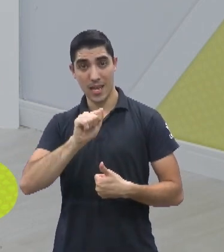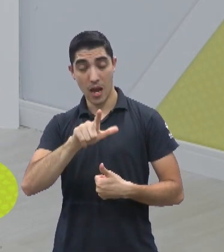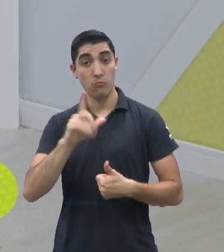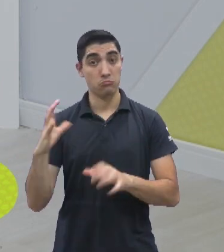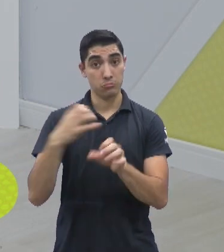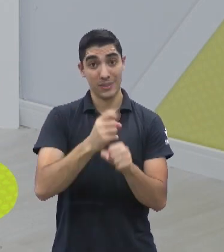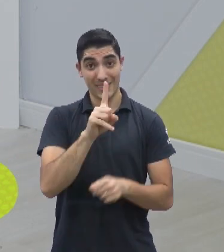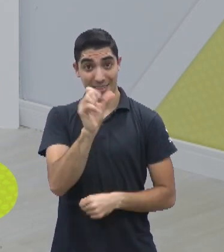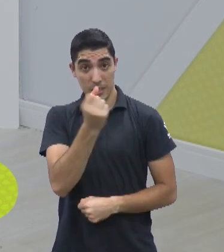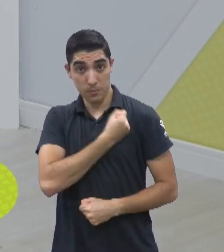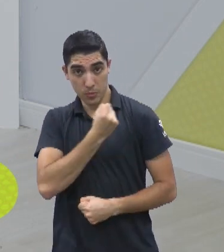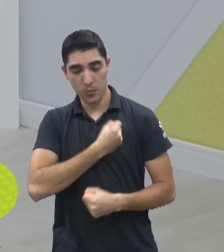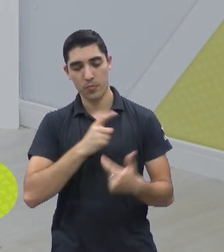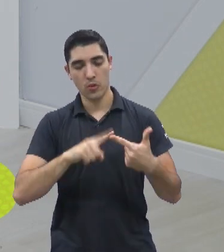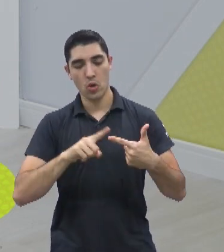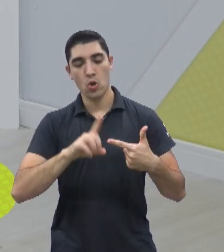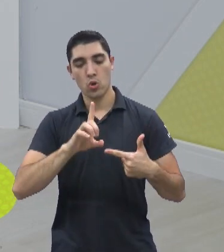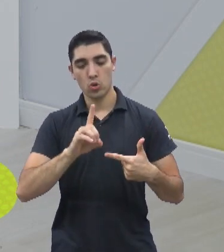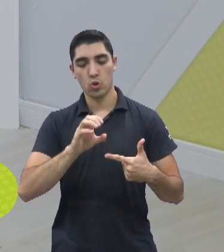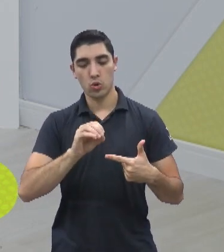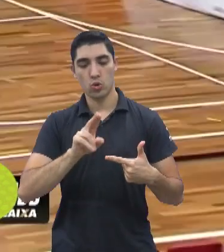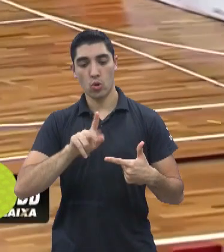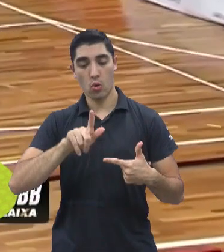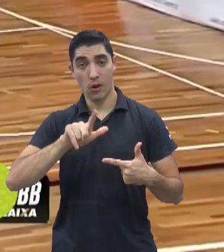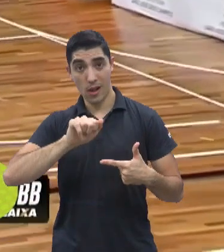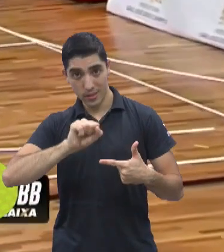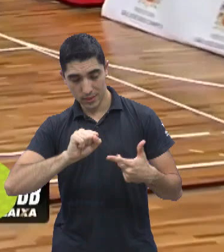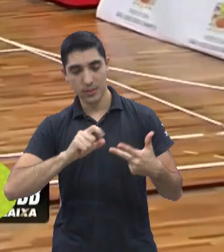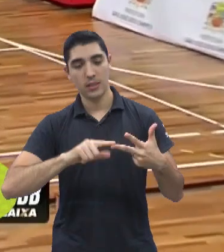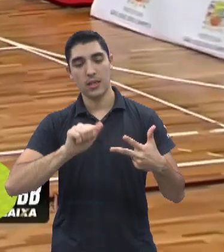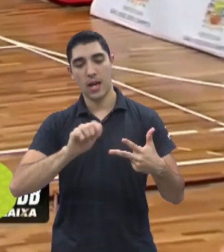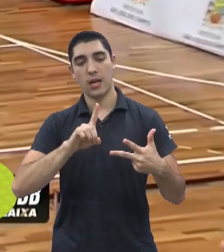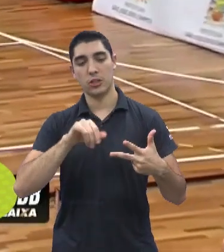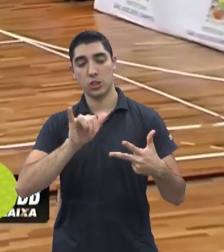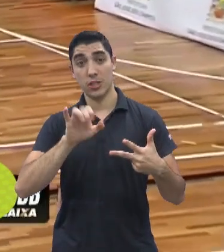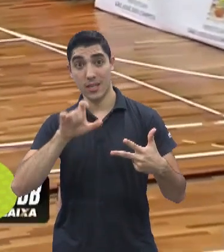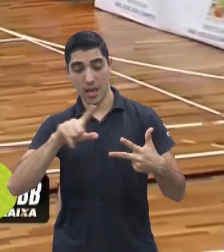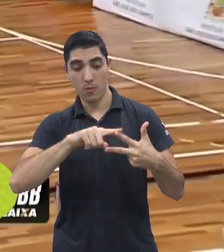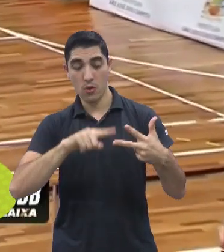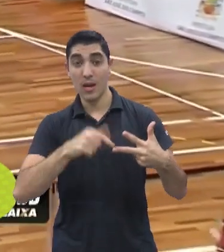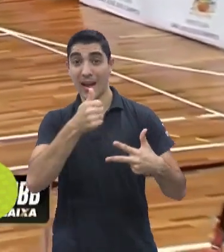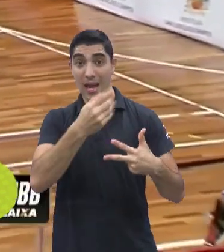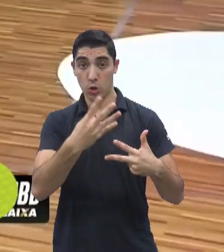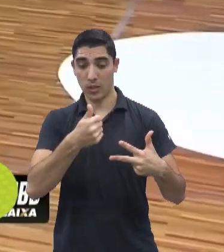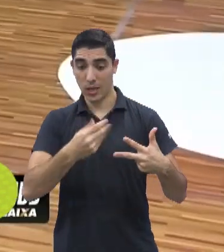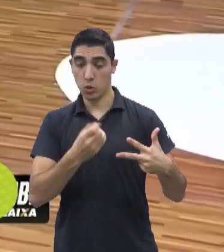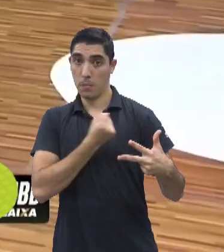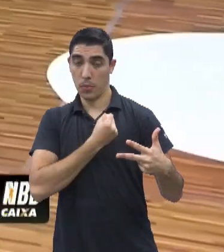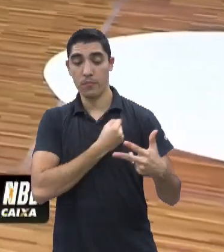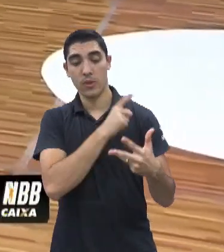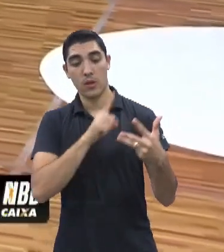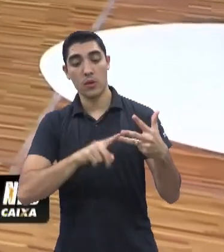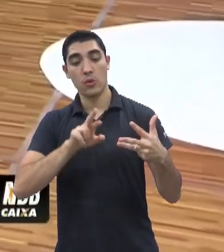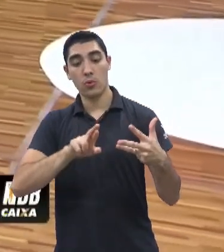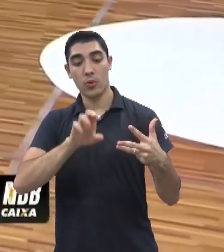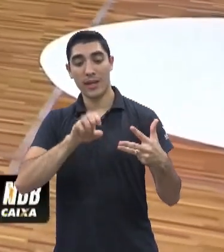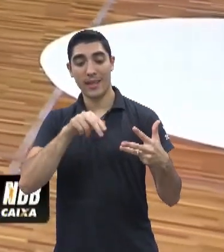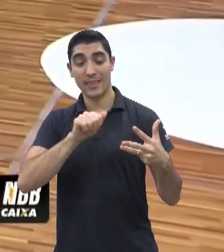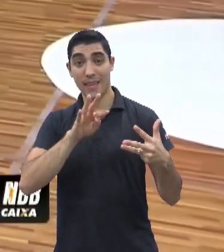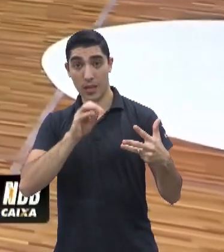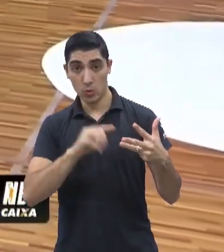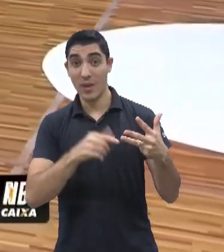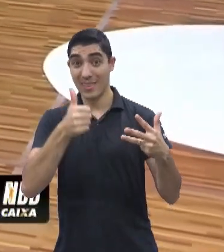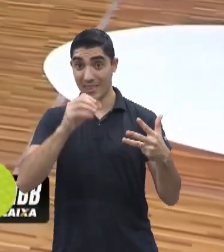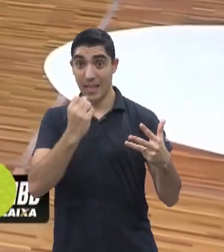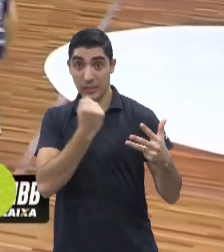pontos, Douglas e Adiel fizeram 14 pontos cada e Renato Carbonari anotou um double-double com 10